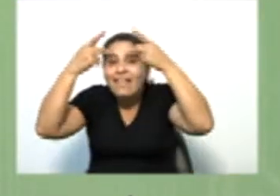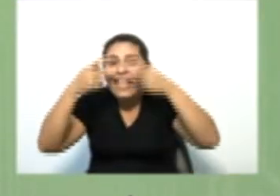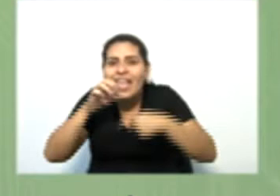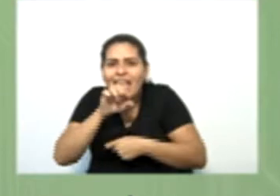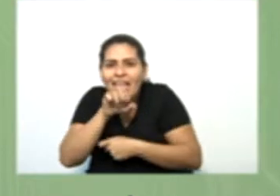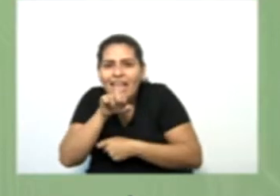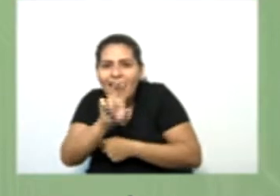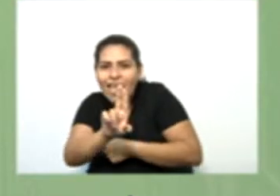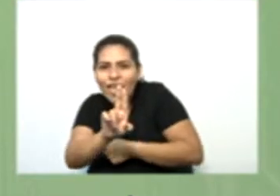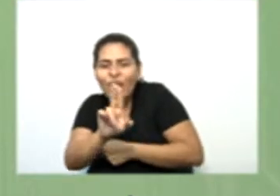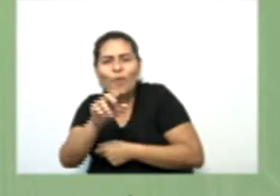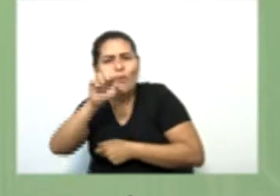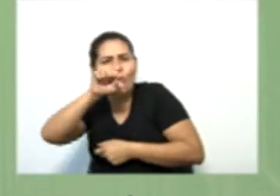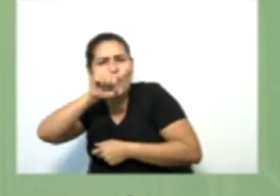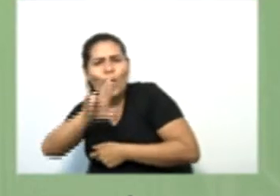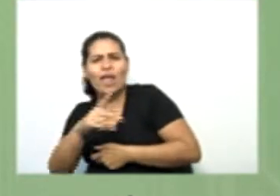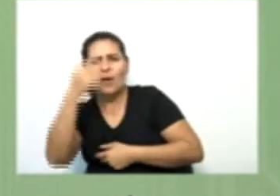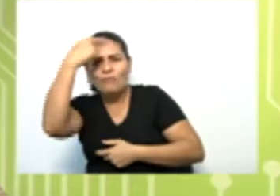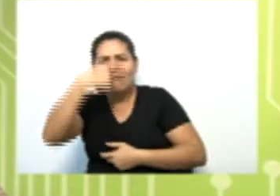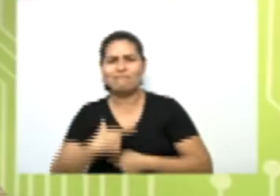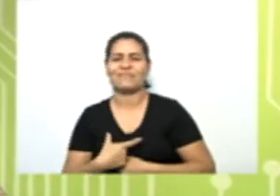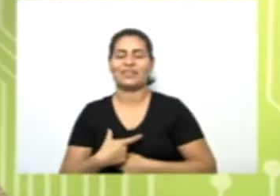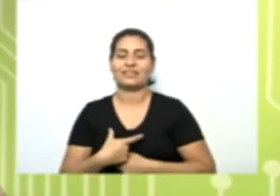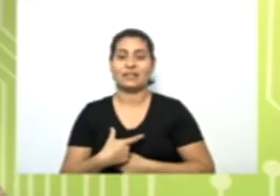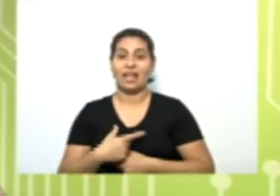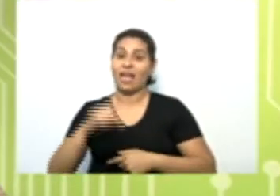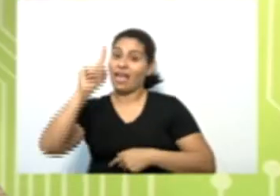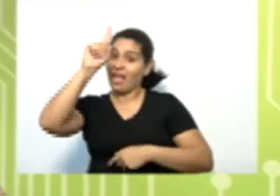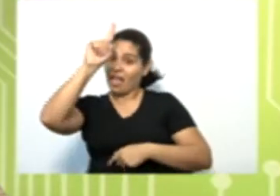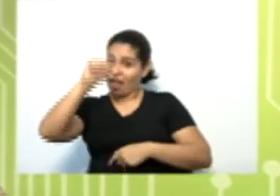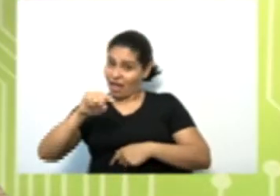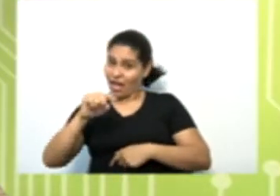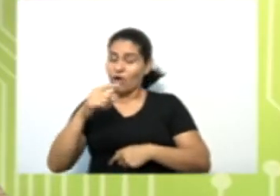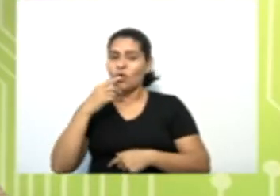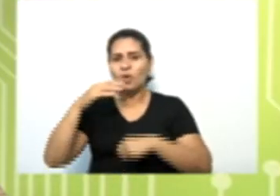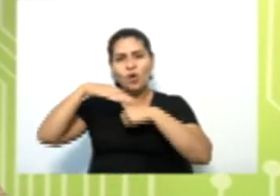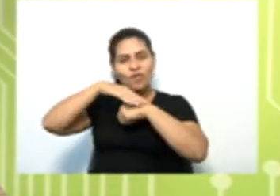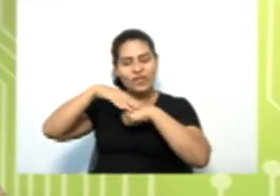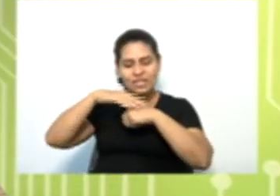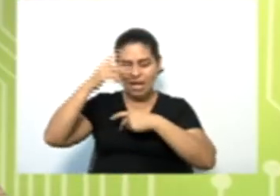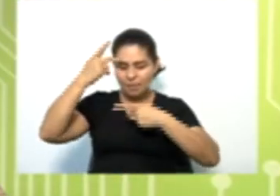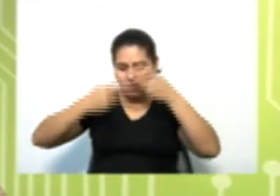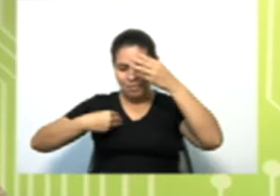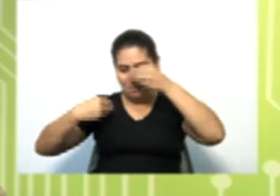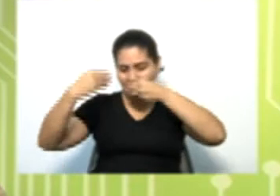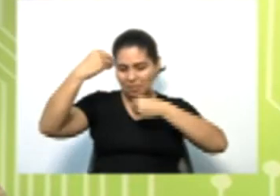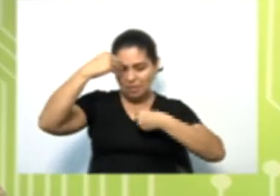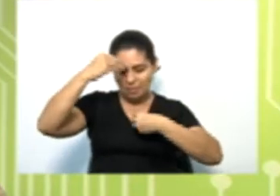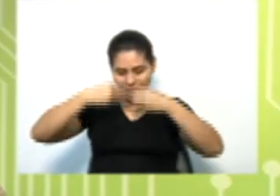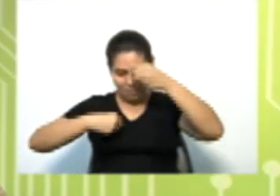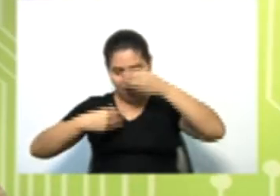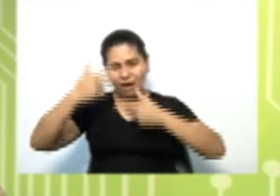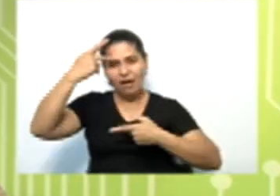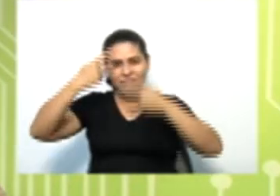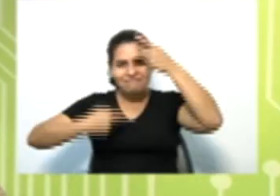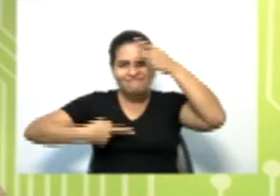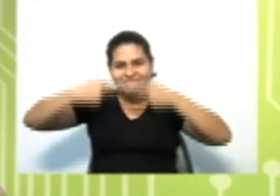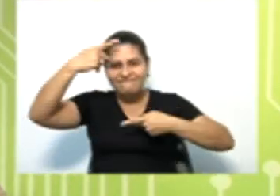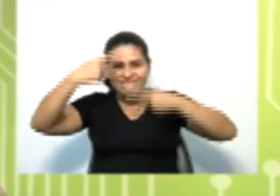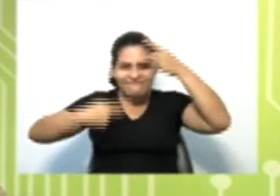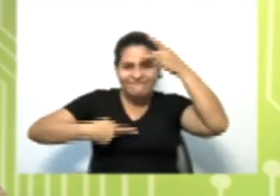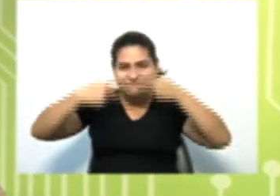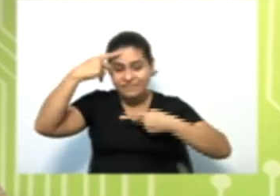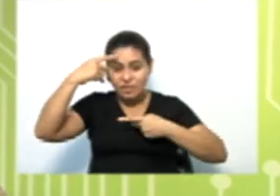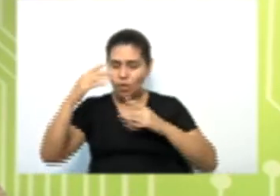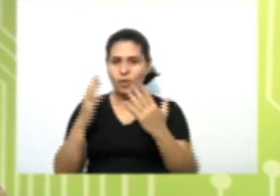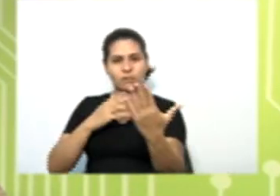eu mesmo, não é isso? Olha só para mim aqui, é você estar conversando com você, faz de conta que isso aqui sou eu, né, com eu mesmo, tá,